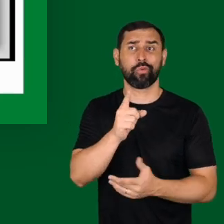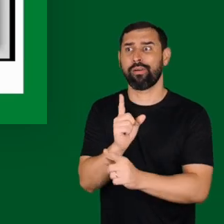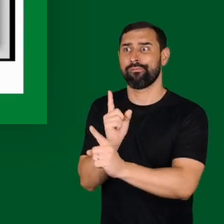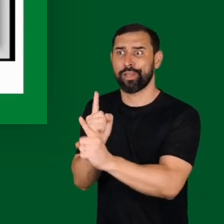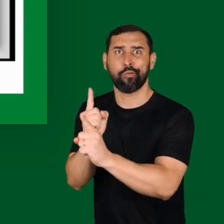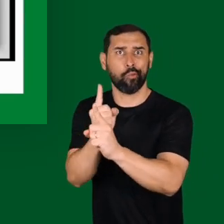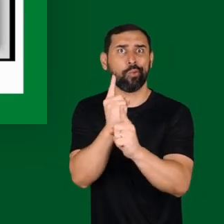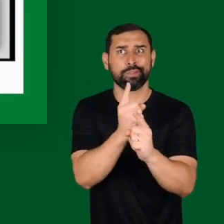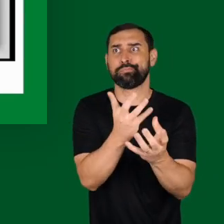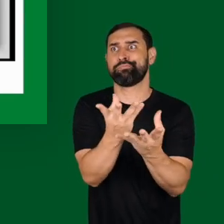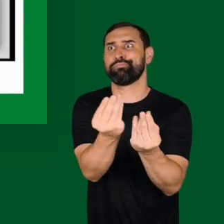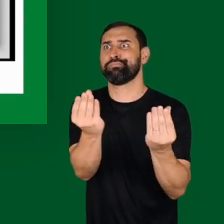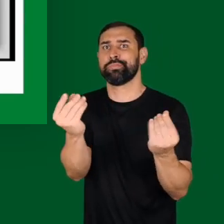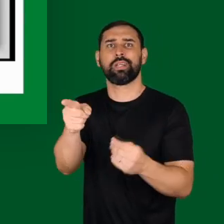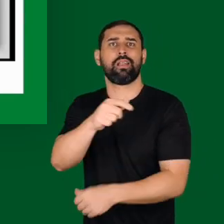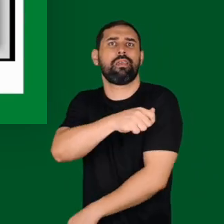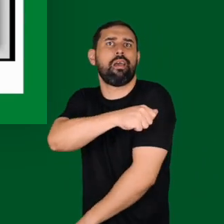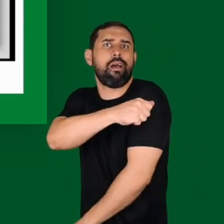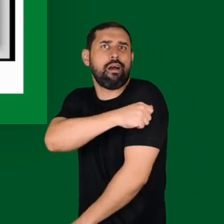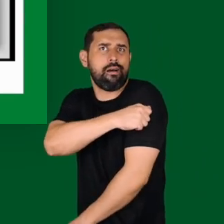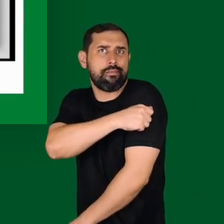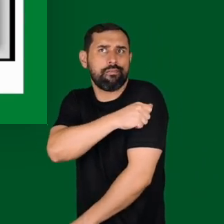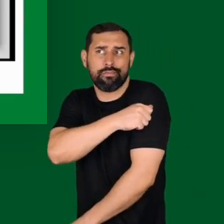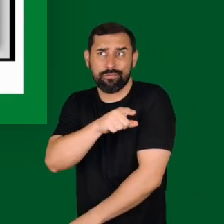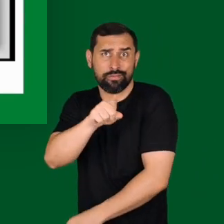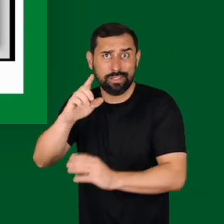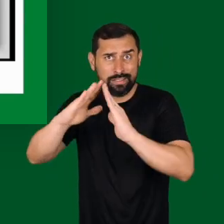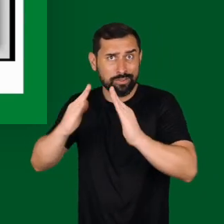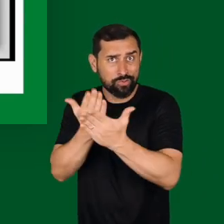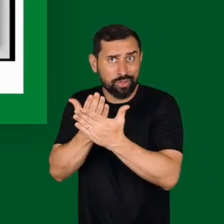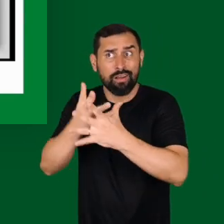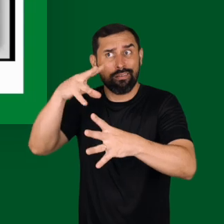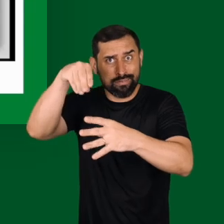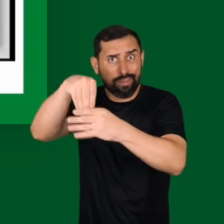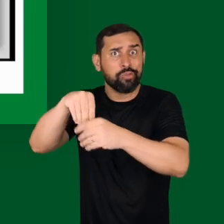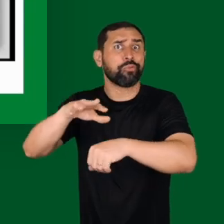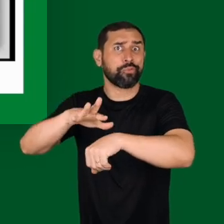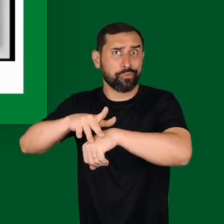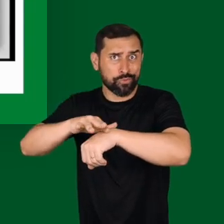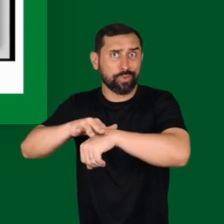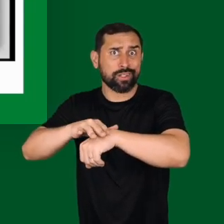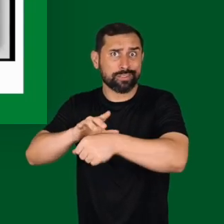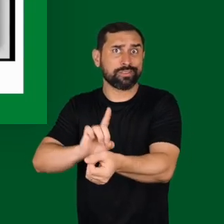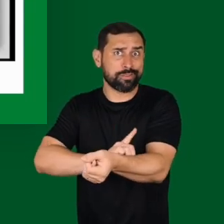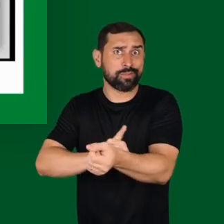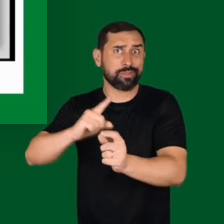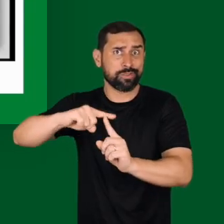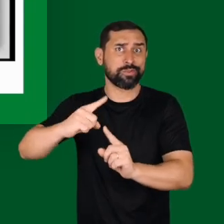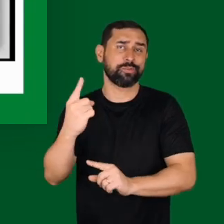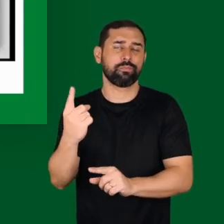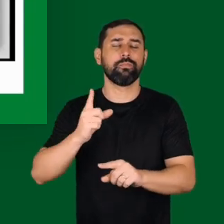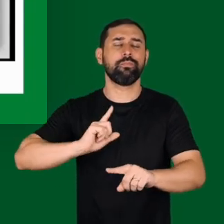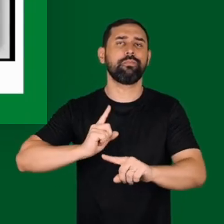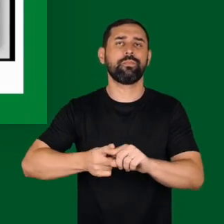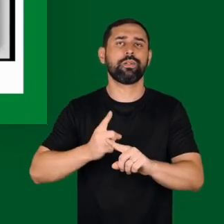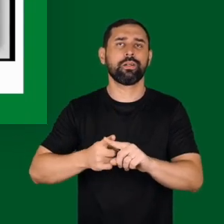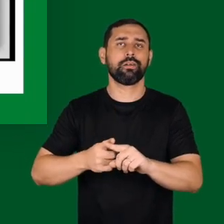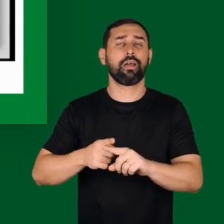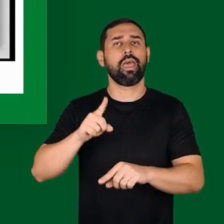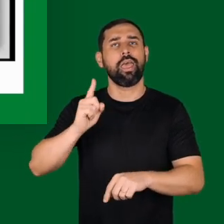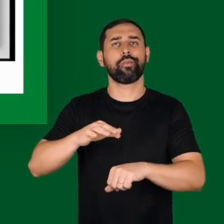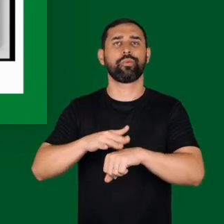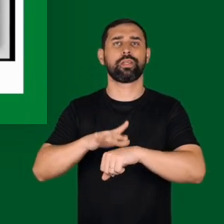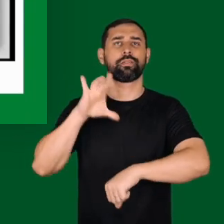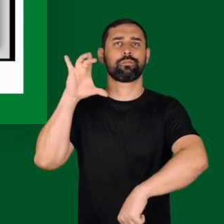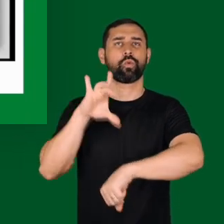vez mais contato, né, com esse estudante, né, no ambiente escolar, com essa doença,